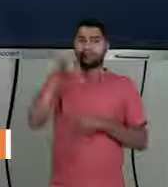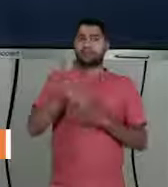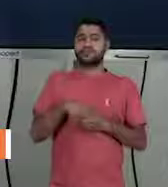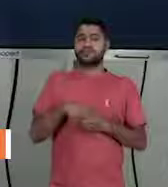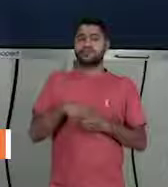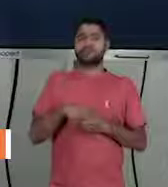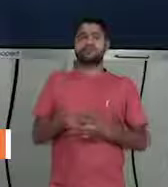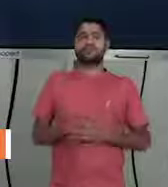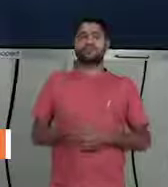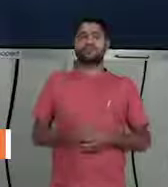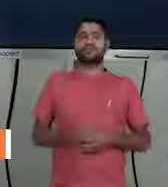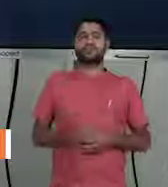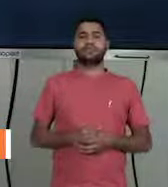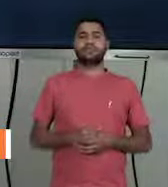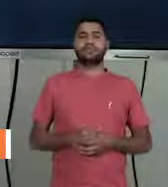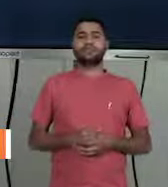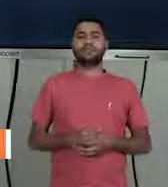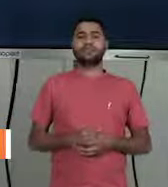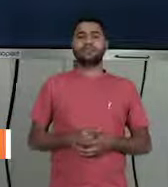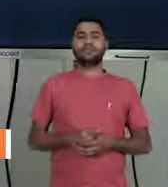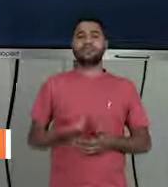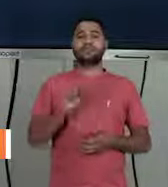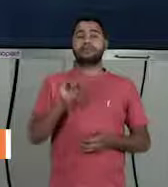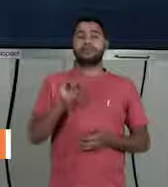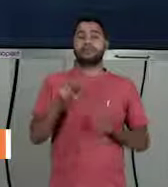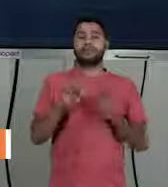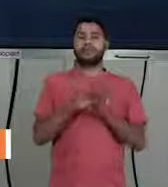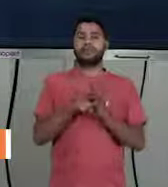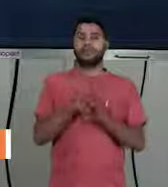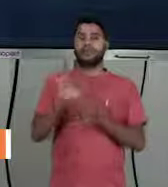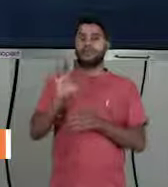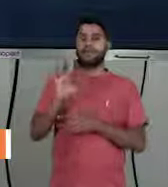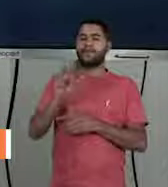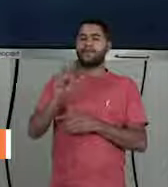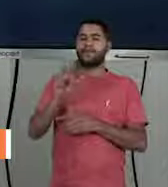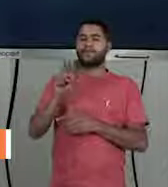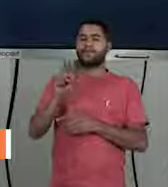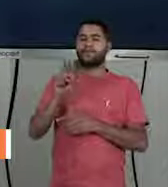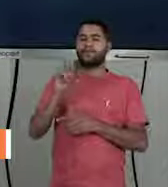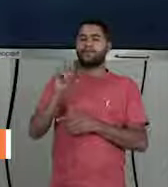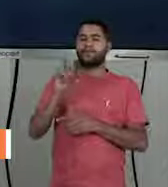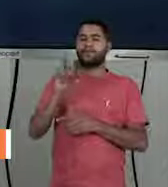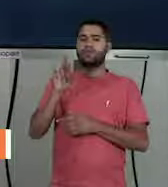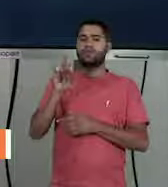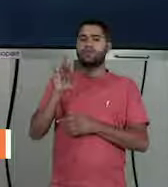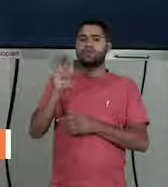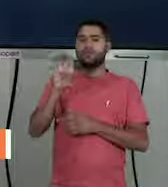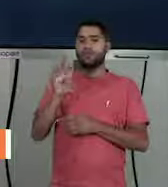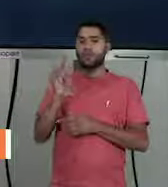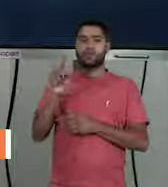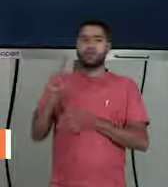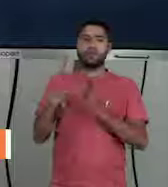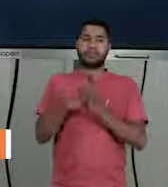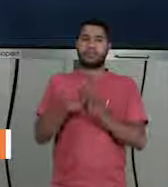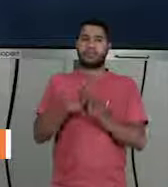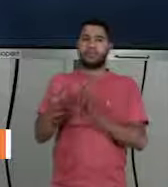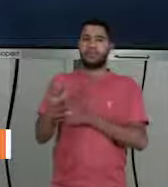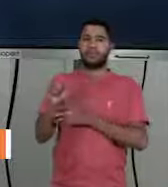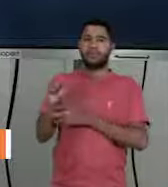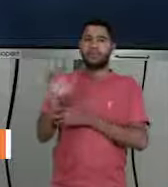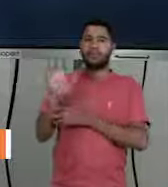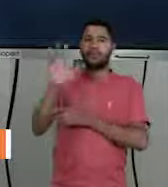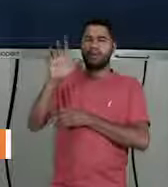de uma lâmpada incandescente. Se for uma lâmpada fluorescente ou de LED vai ser na base do gás, né? Vai